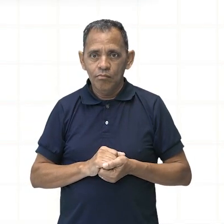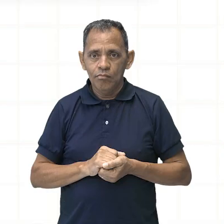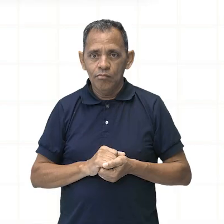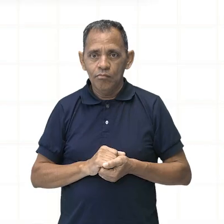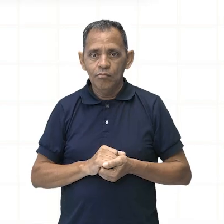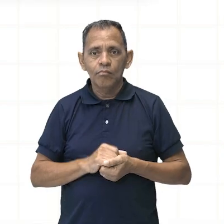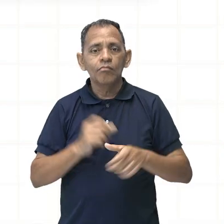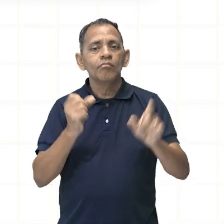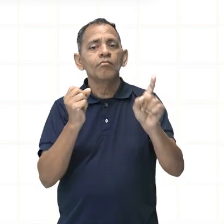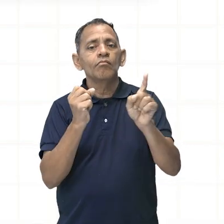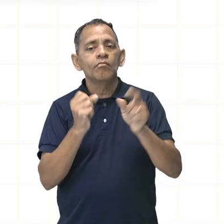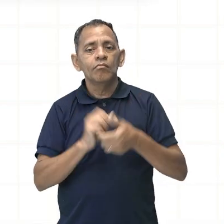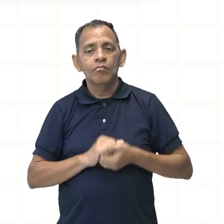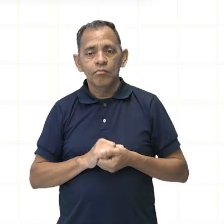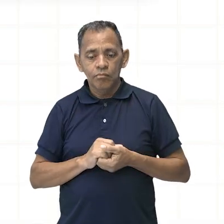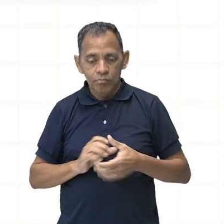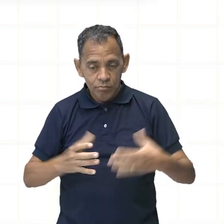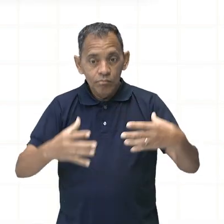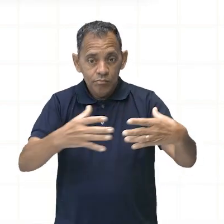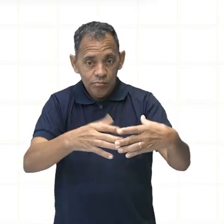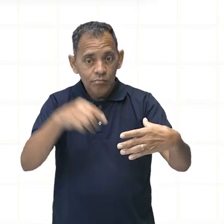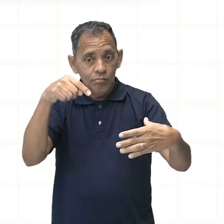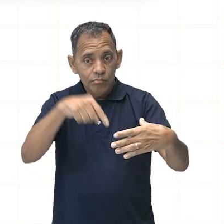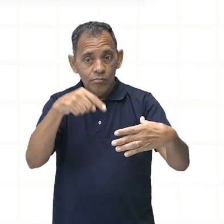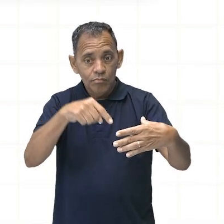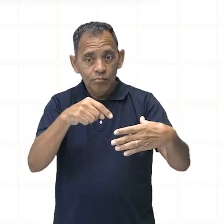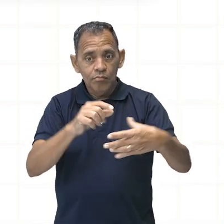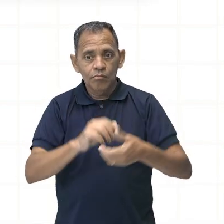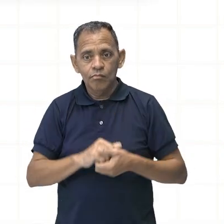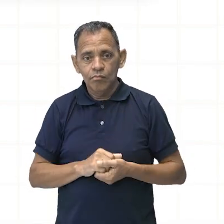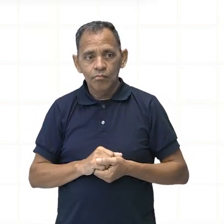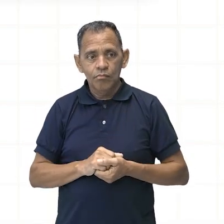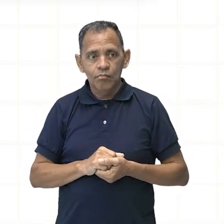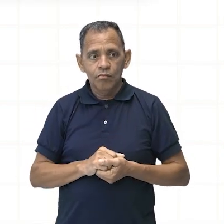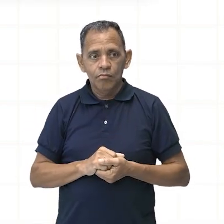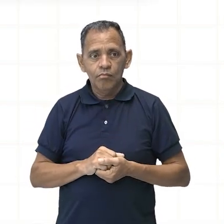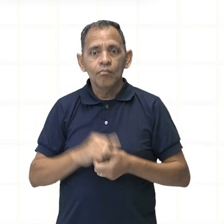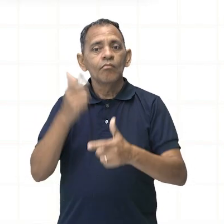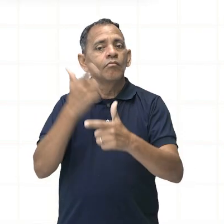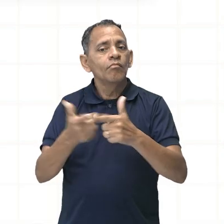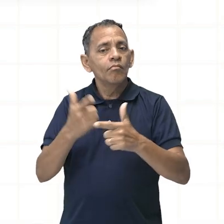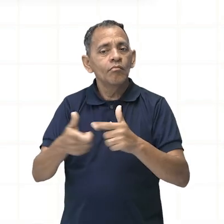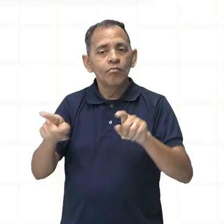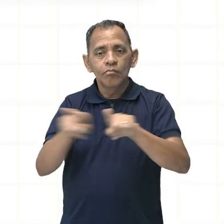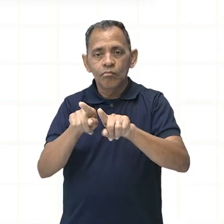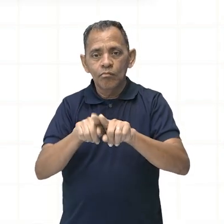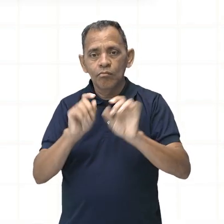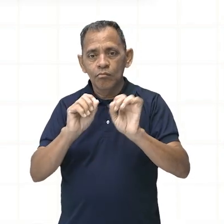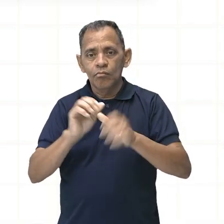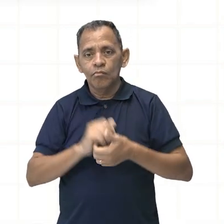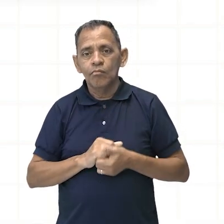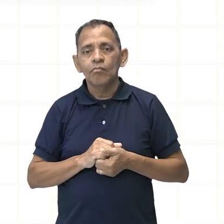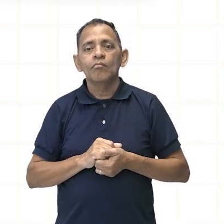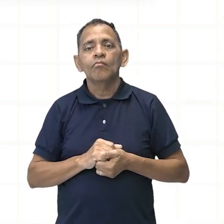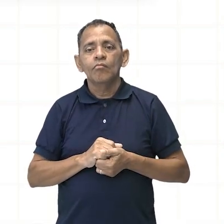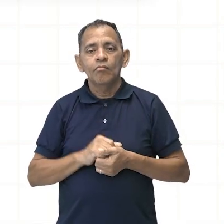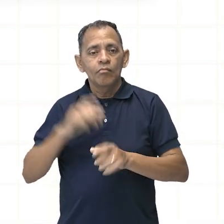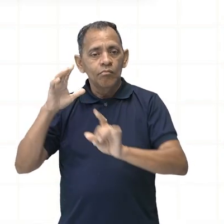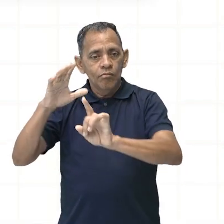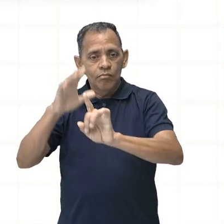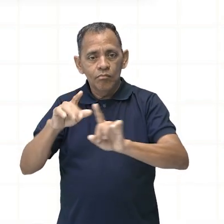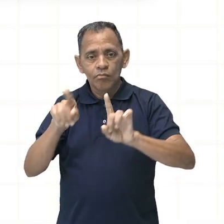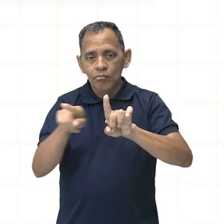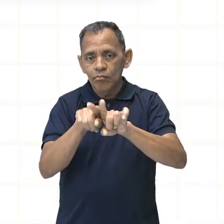elas encontram-se ali em crise. E essa crise que eles estão vivenciando está ligada ali aos efeitos da